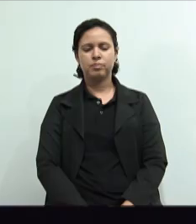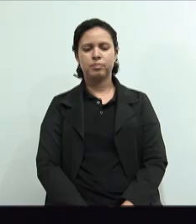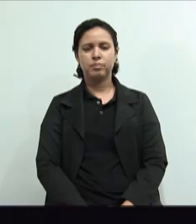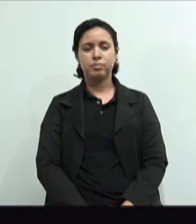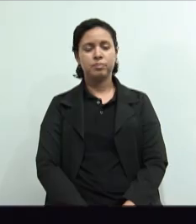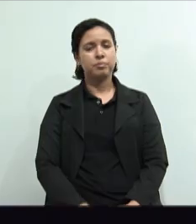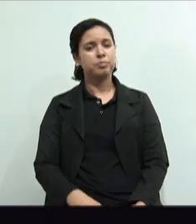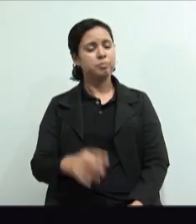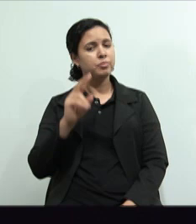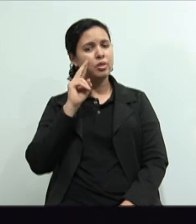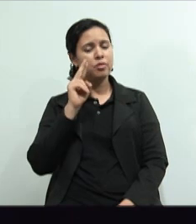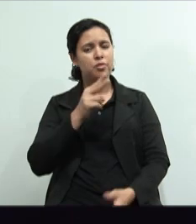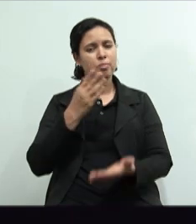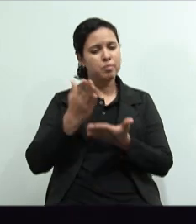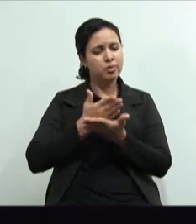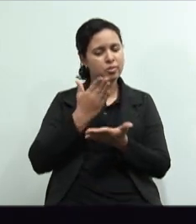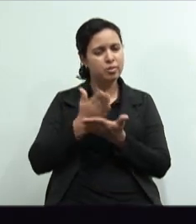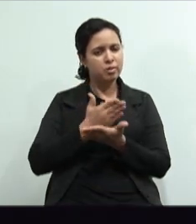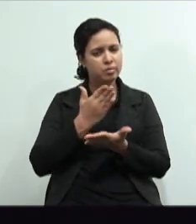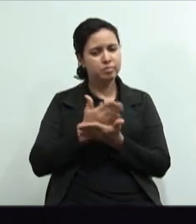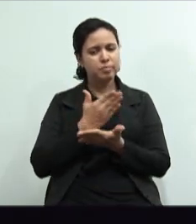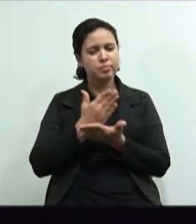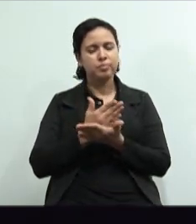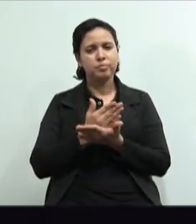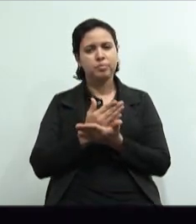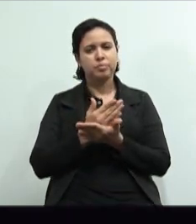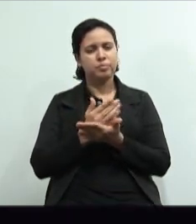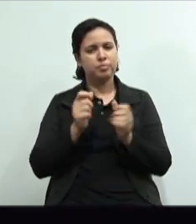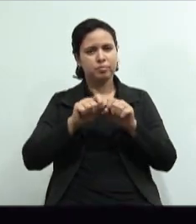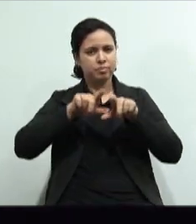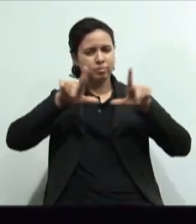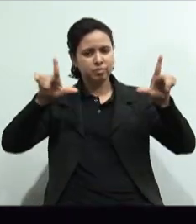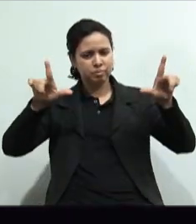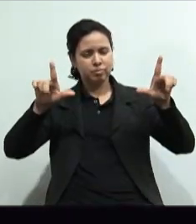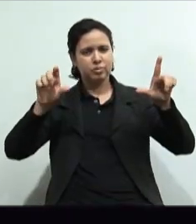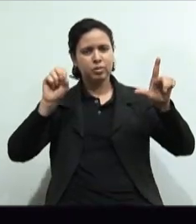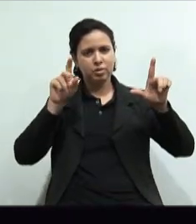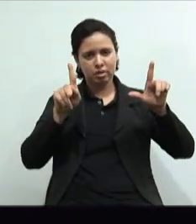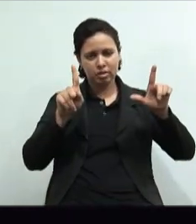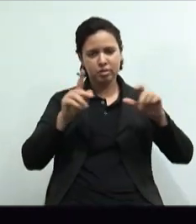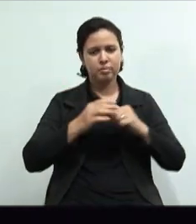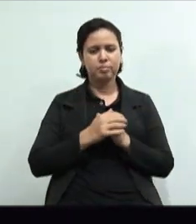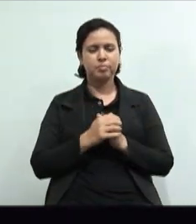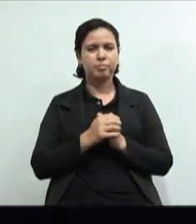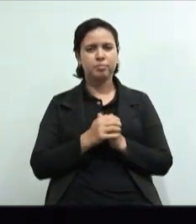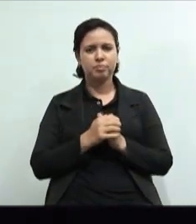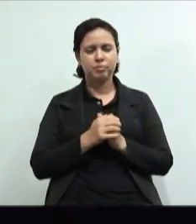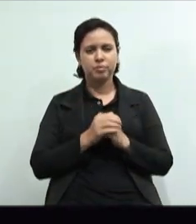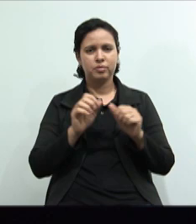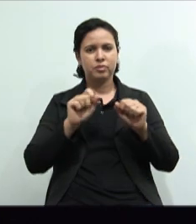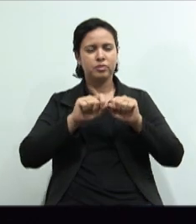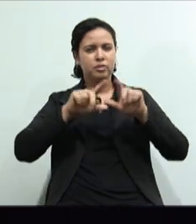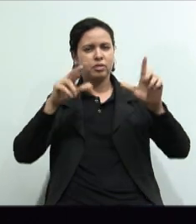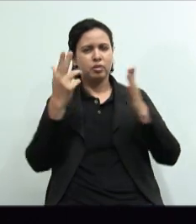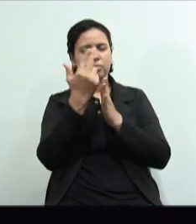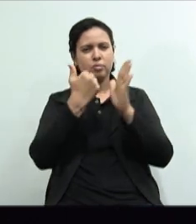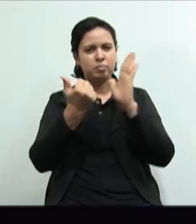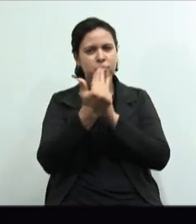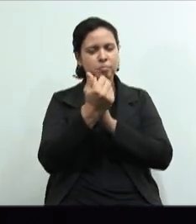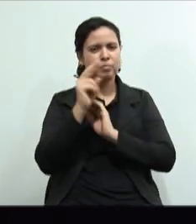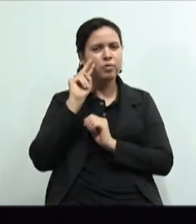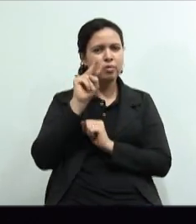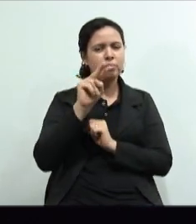Vamos ver esse manual aqui. Bom, a TV tá ligada? Tá. É, a imagem aparece?